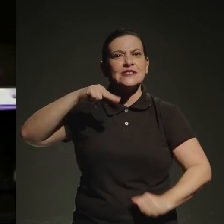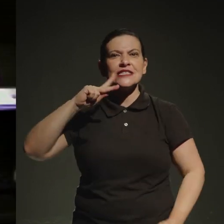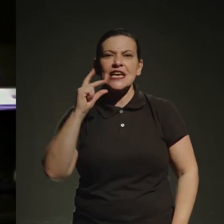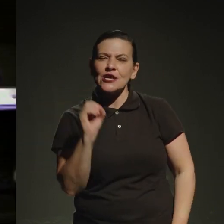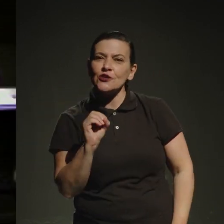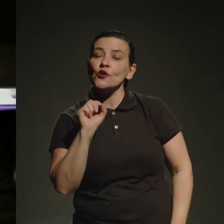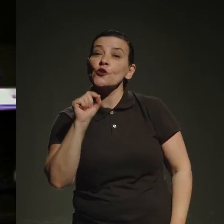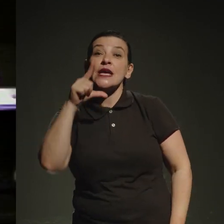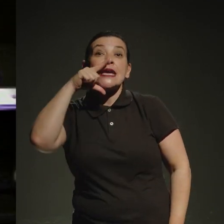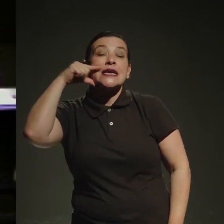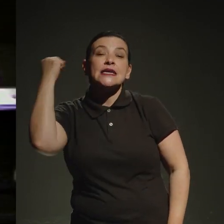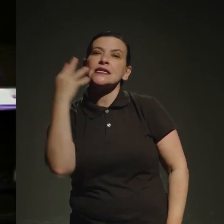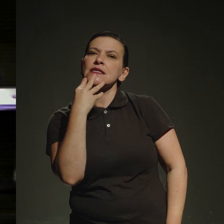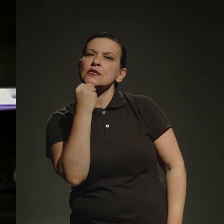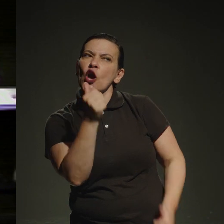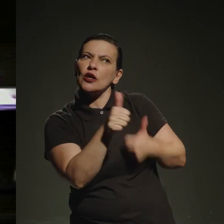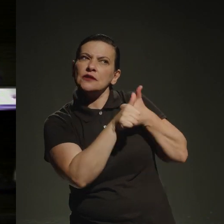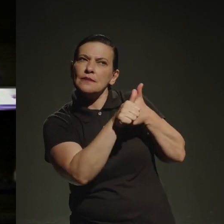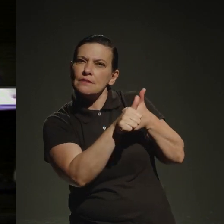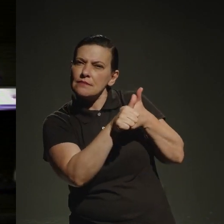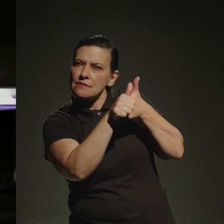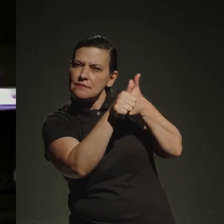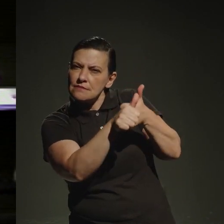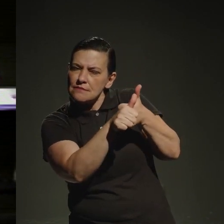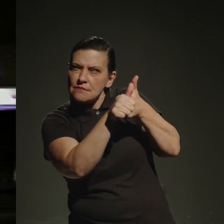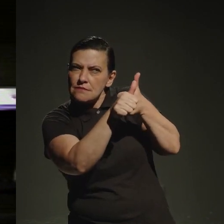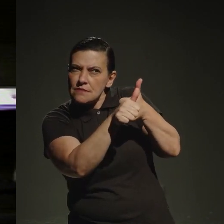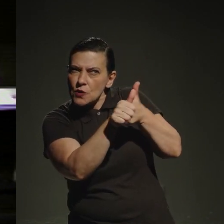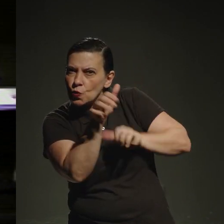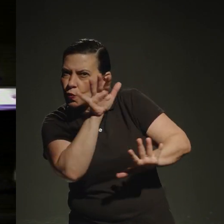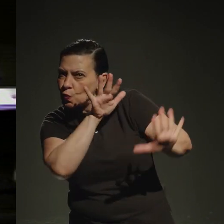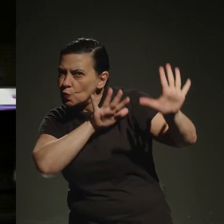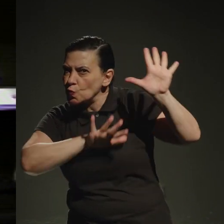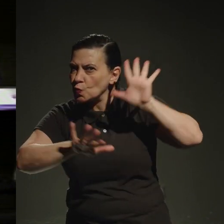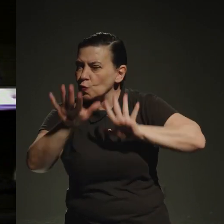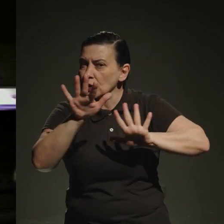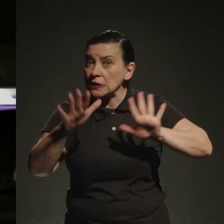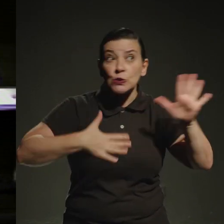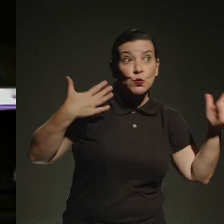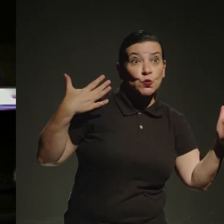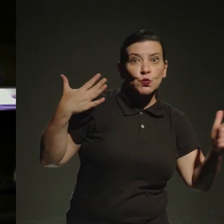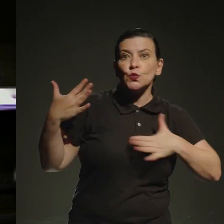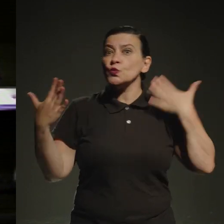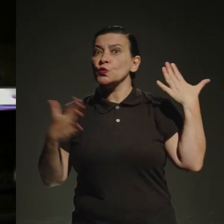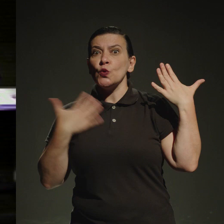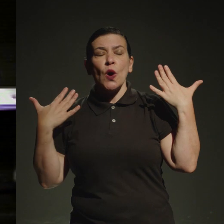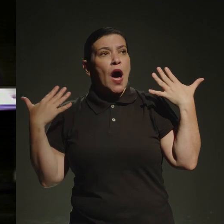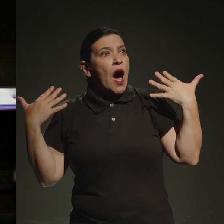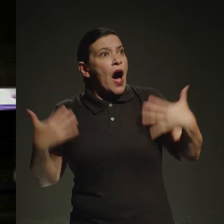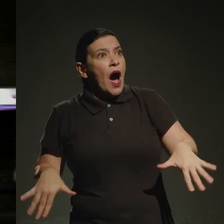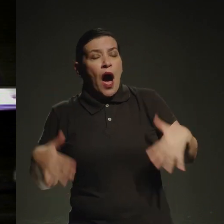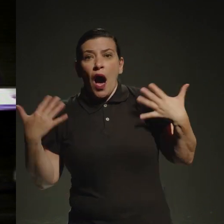E Quixote apeia do tocinante e vai se aproximando do tosse com muita prudência e algum susto.